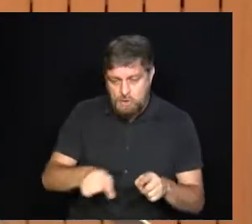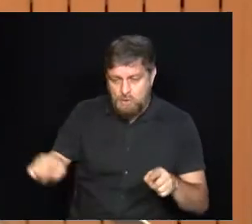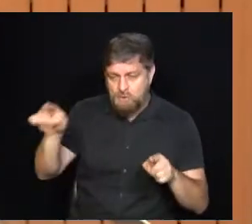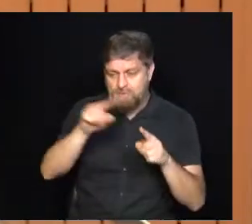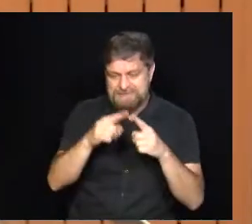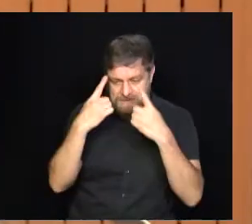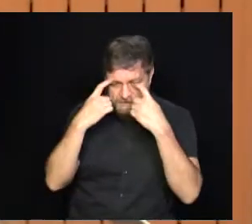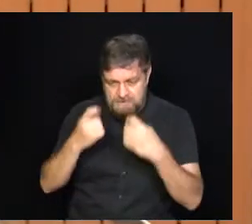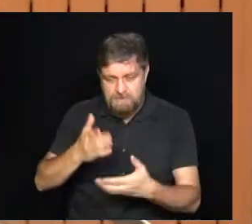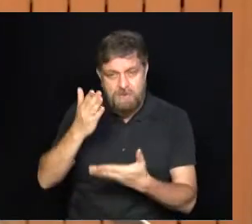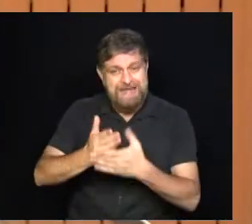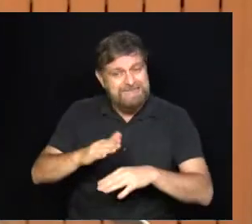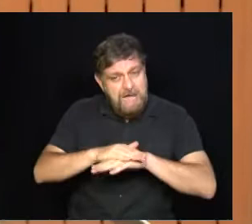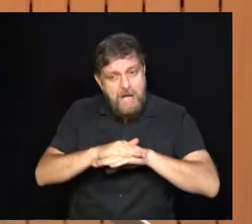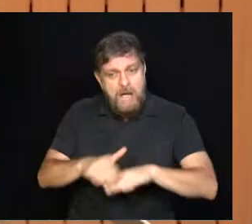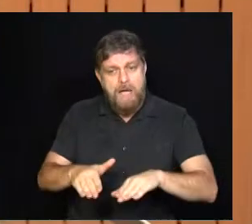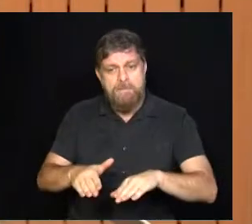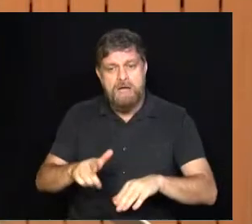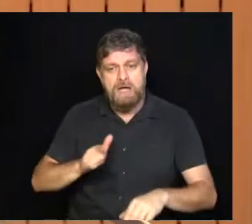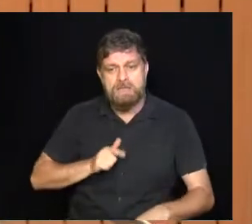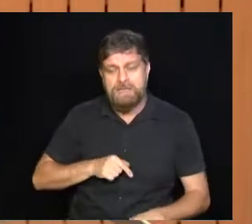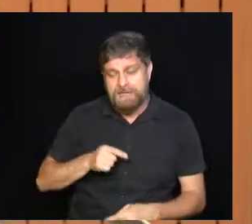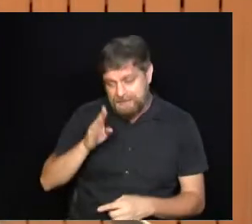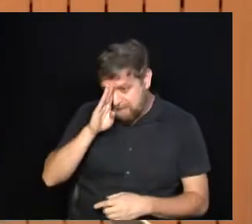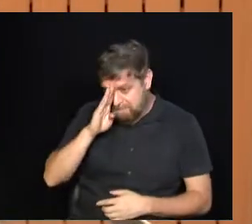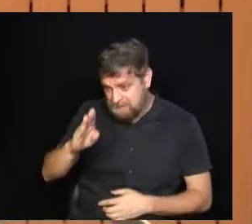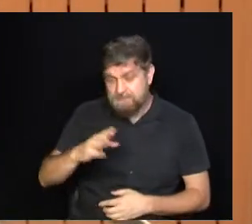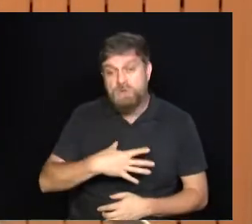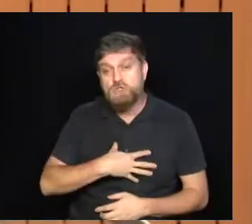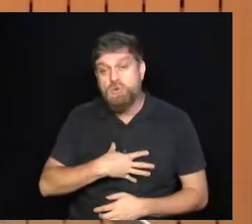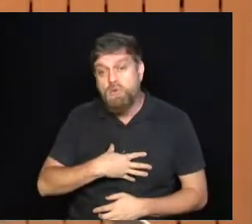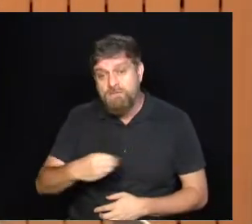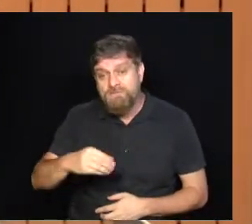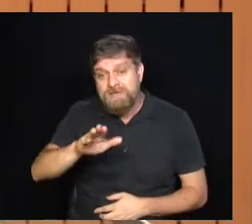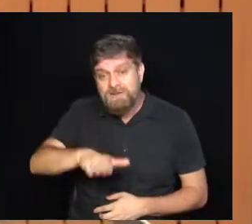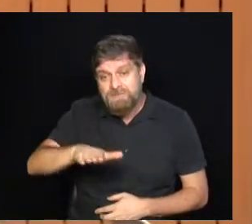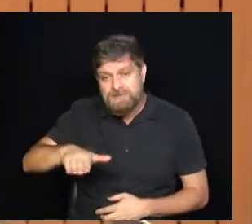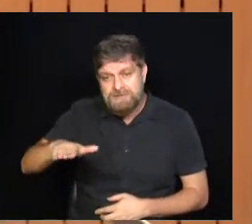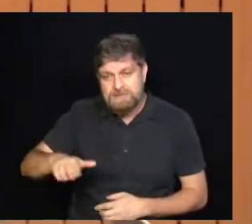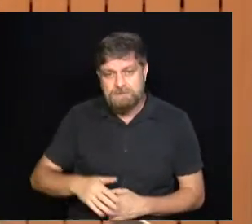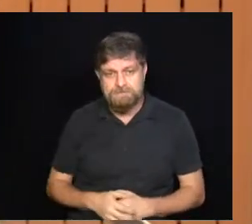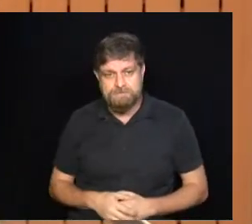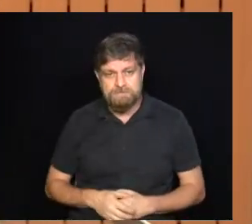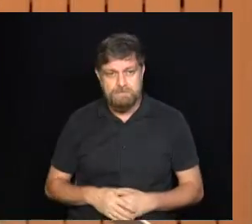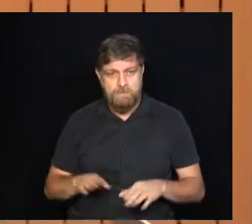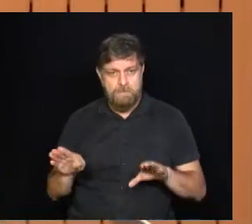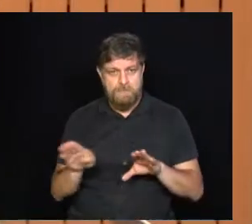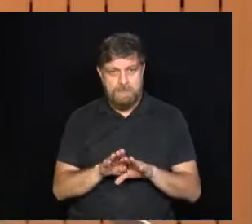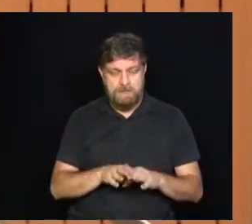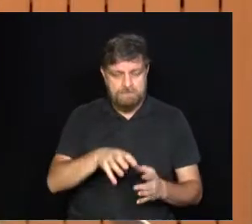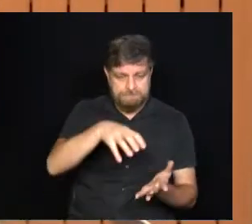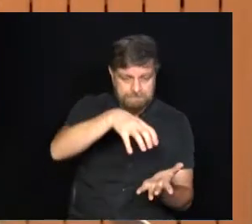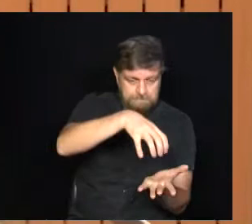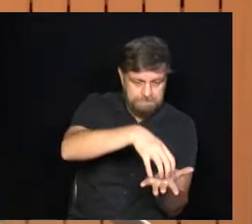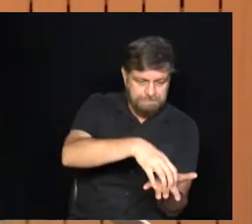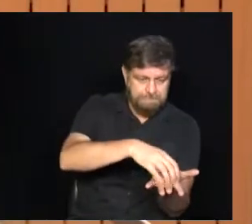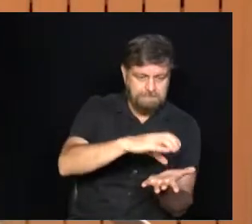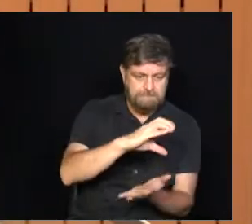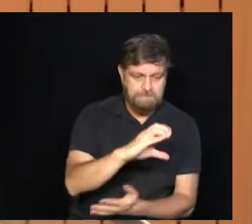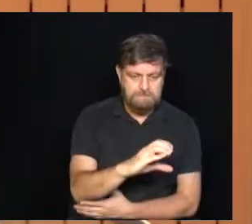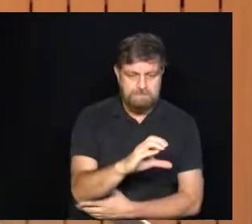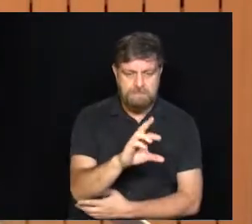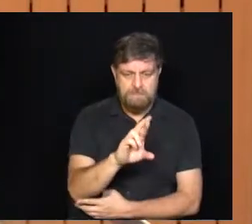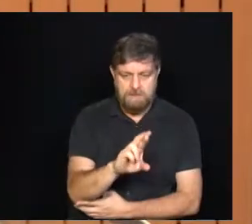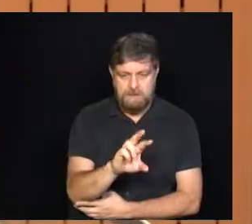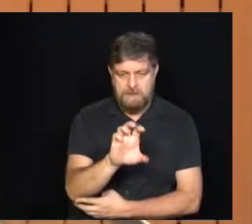violência com as mulheres e com as crianças, com as famílias. Para além dos CREAs, então a gente está falando